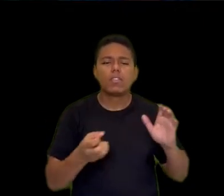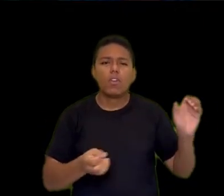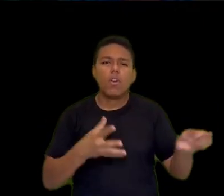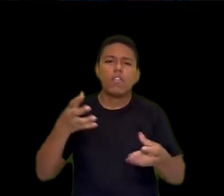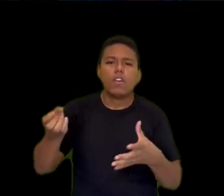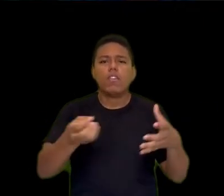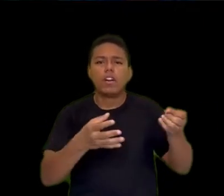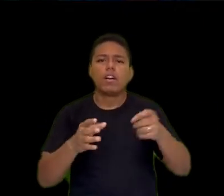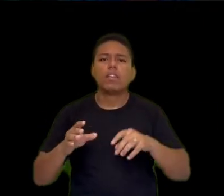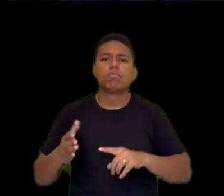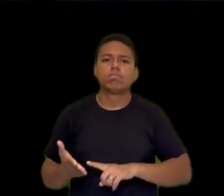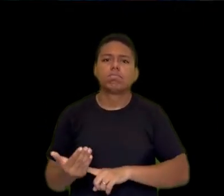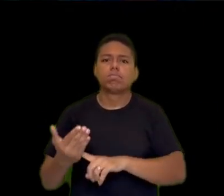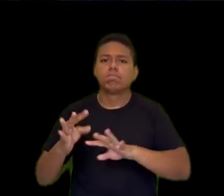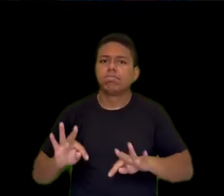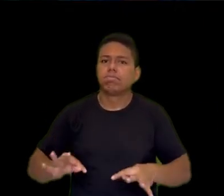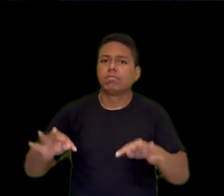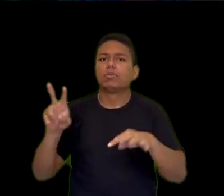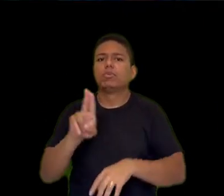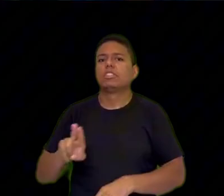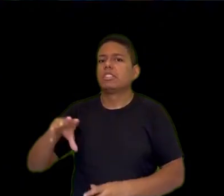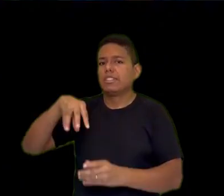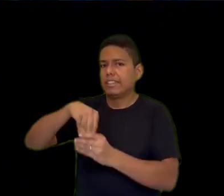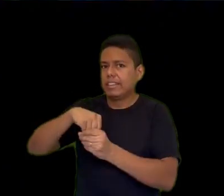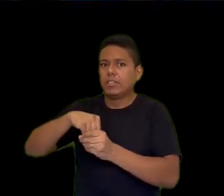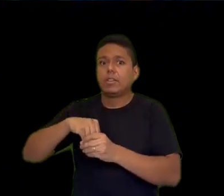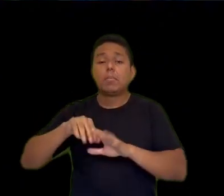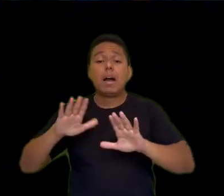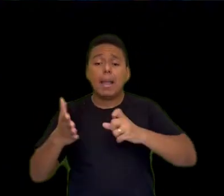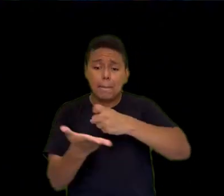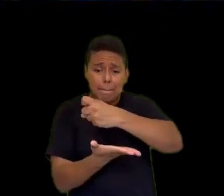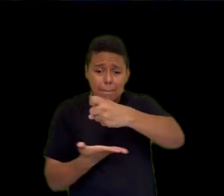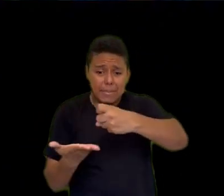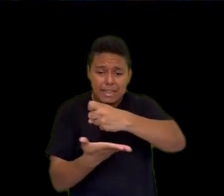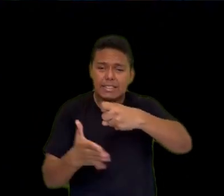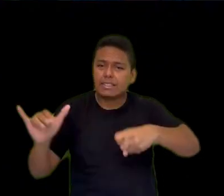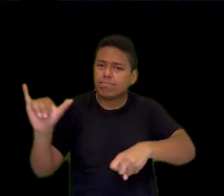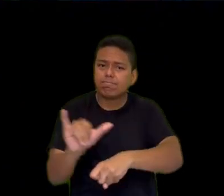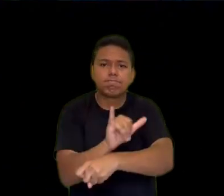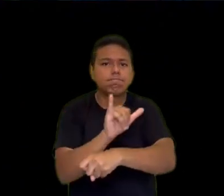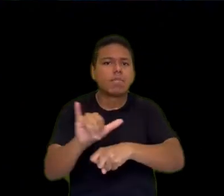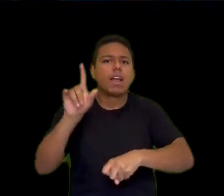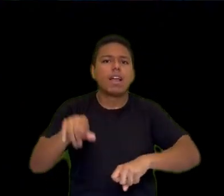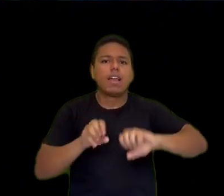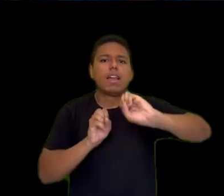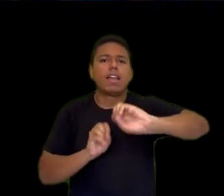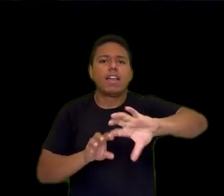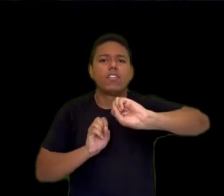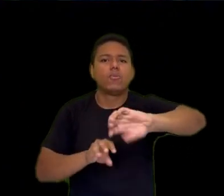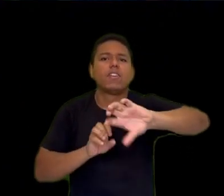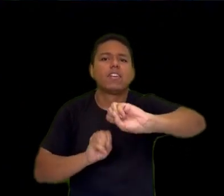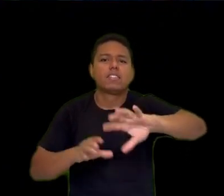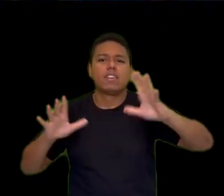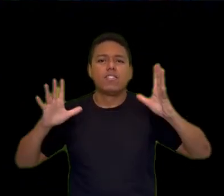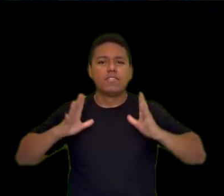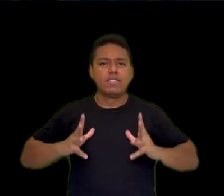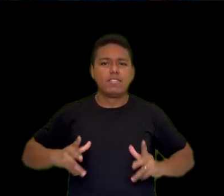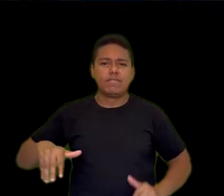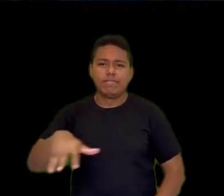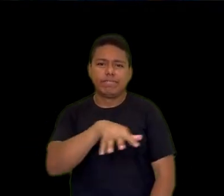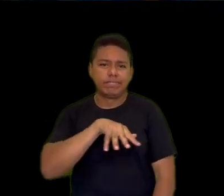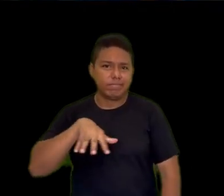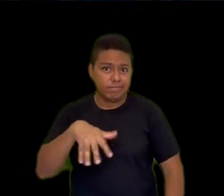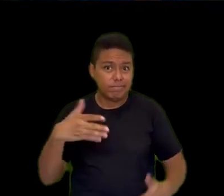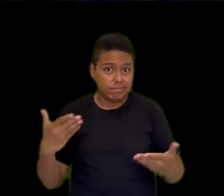pilar muito estratégico, que é a educação sanitária, gente. E a educação sanitária, ela não é só educação para o profissional